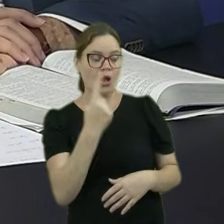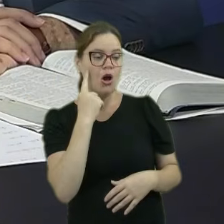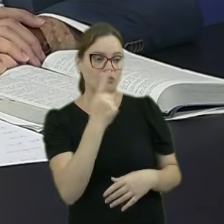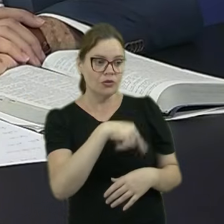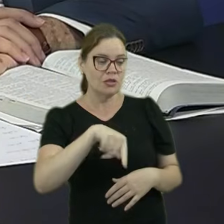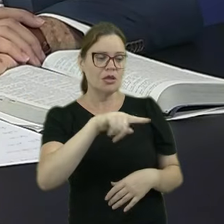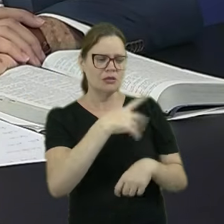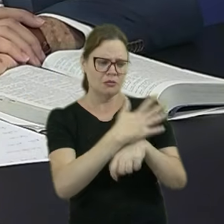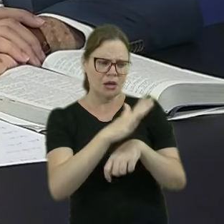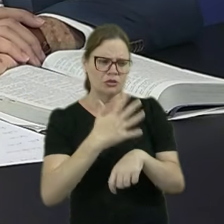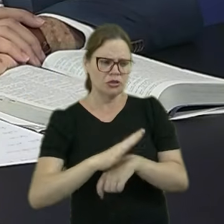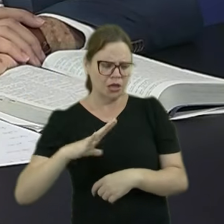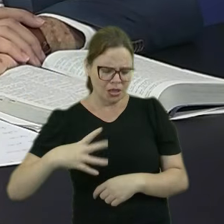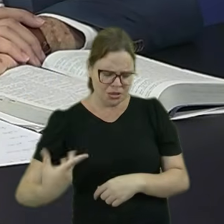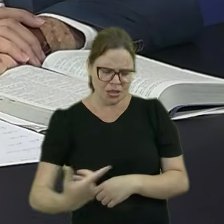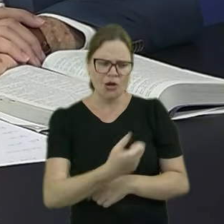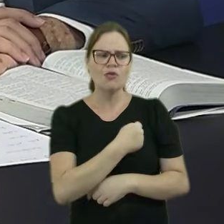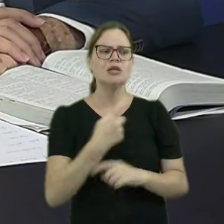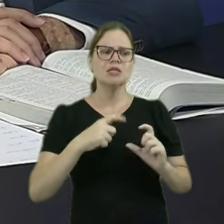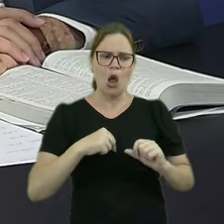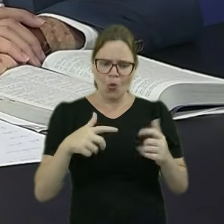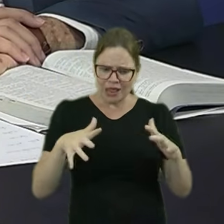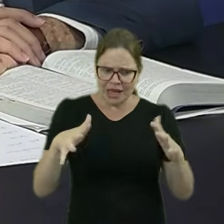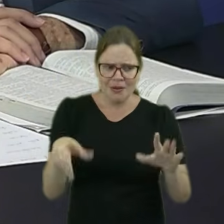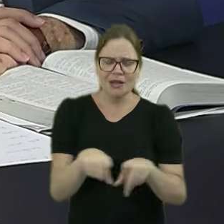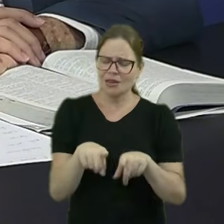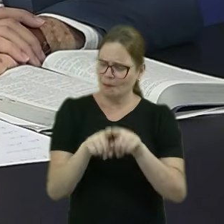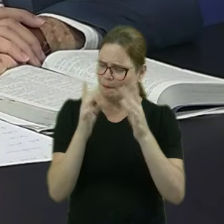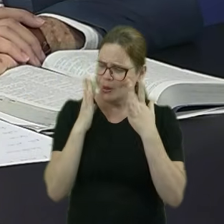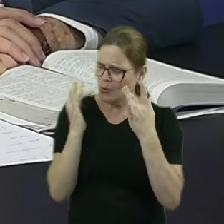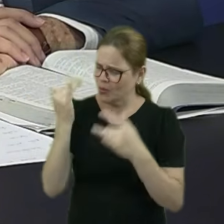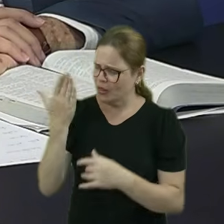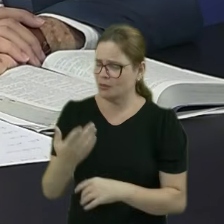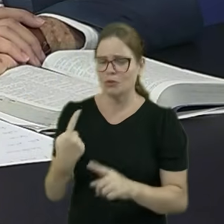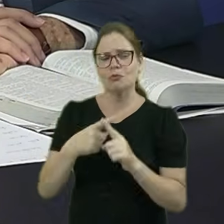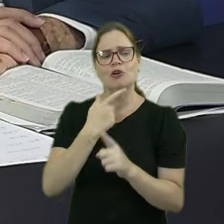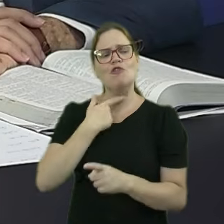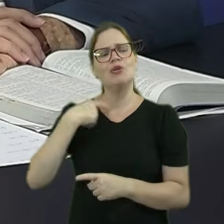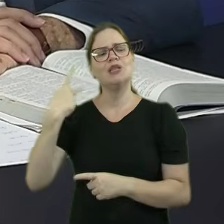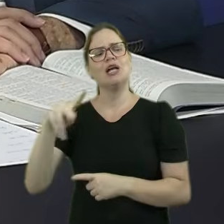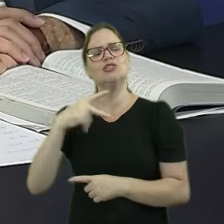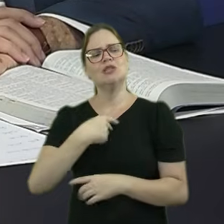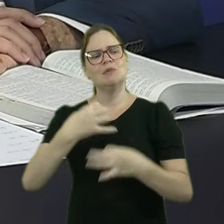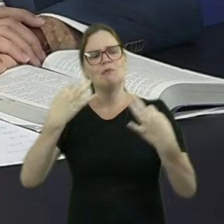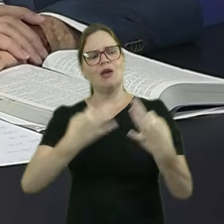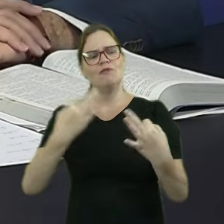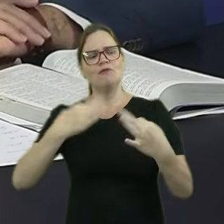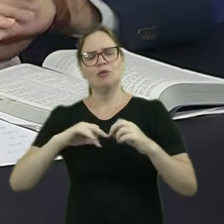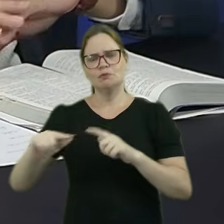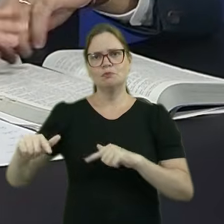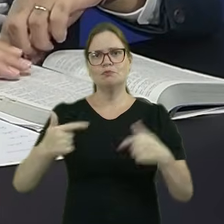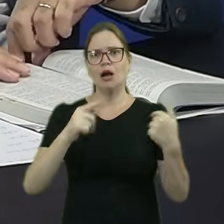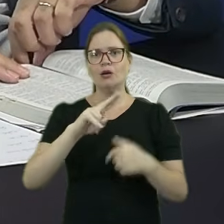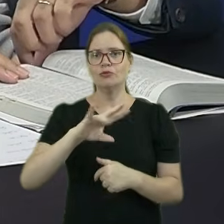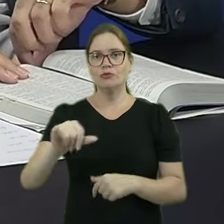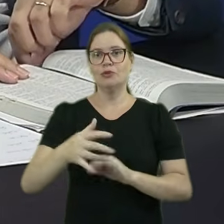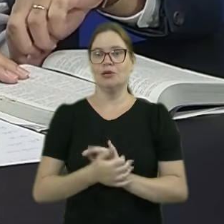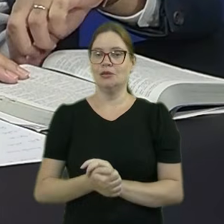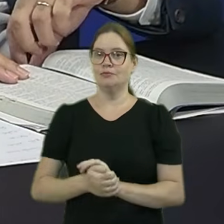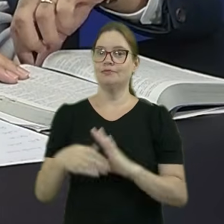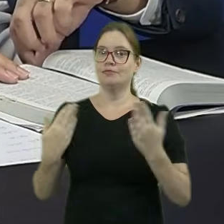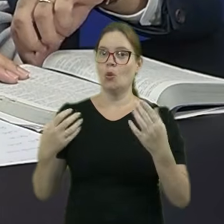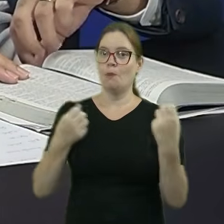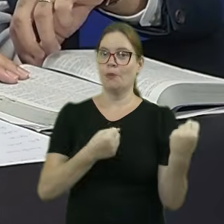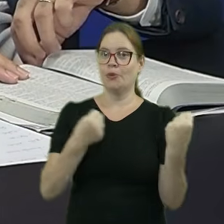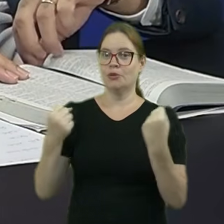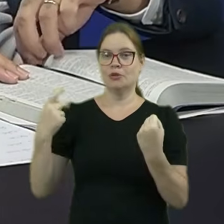tremor, que Deus é que opera em vós tanto o querer como o efetuar, segundo a sua boa vontade. Então, ali, a